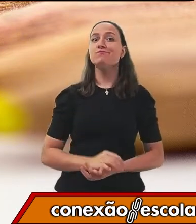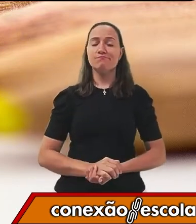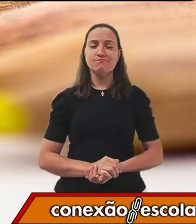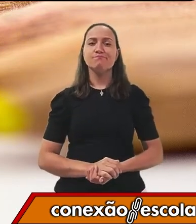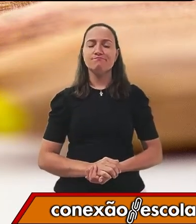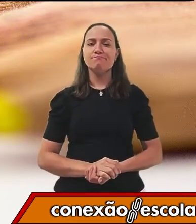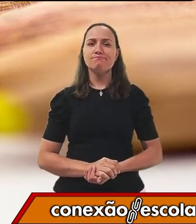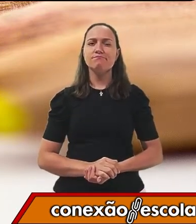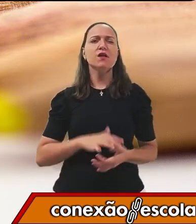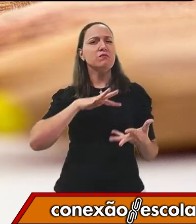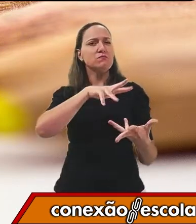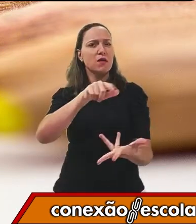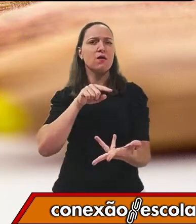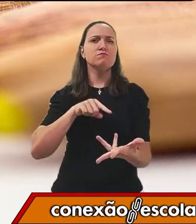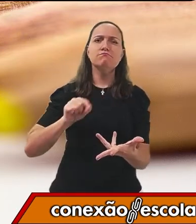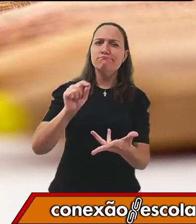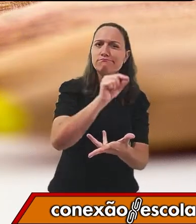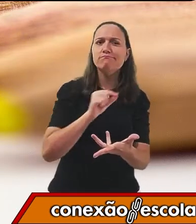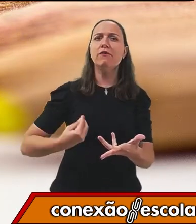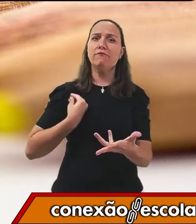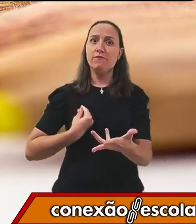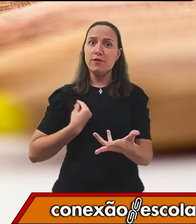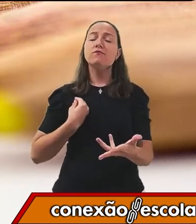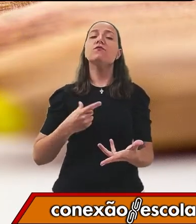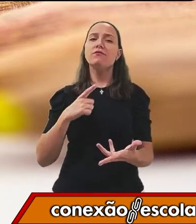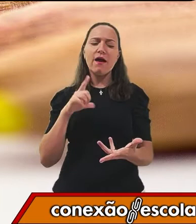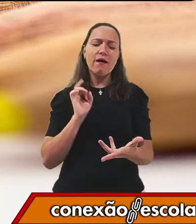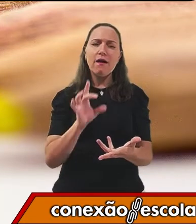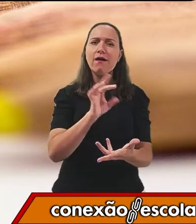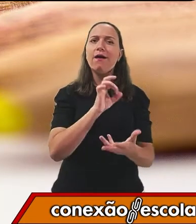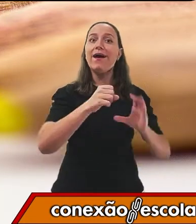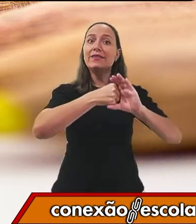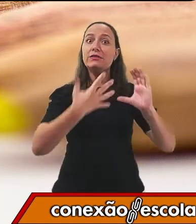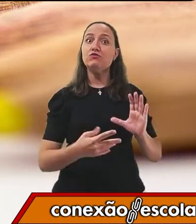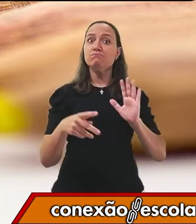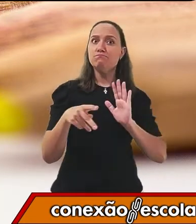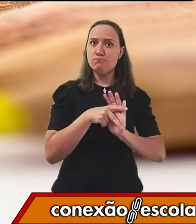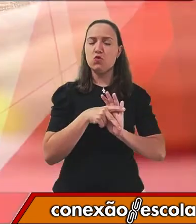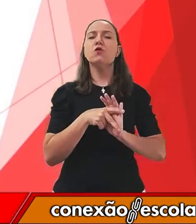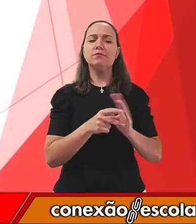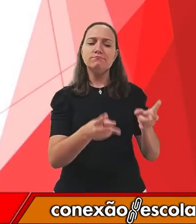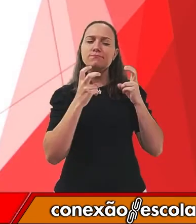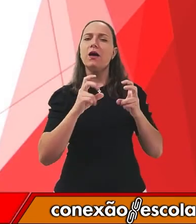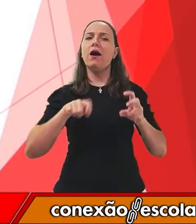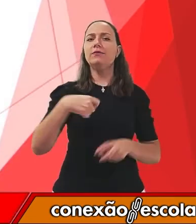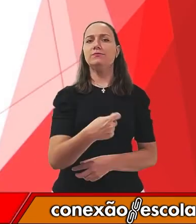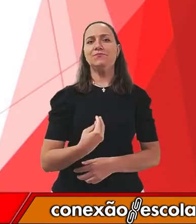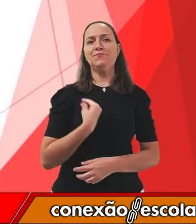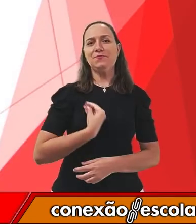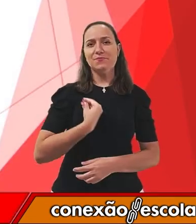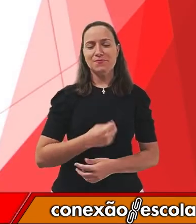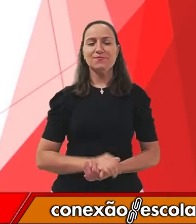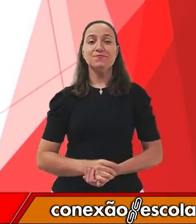Estes seres vivos possuem características próprias e elementos que os definem como vivos.